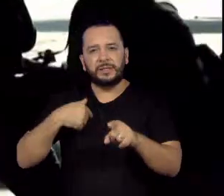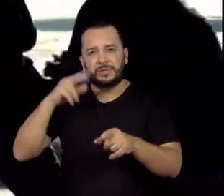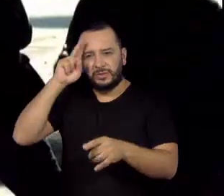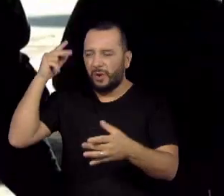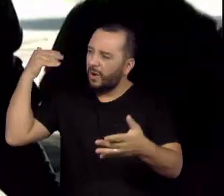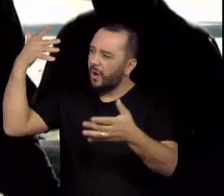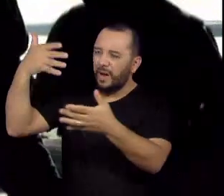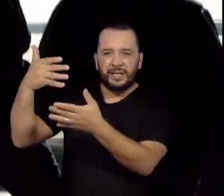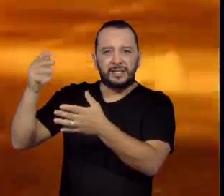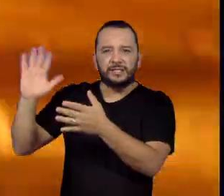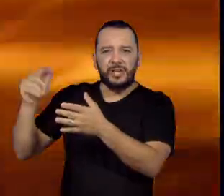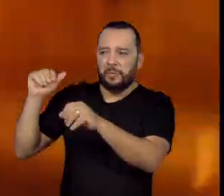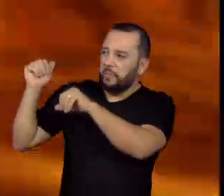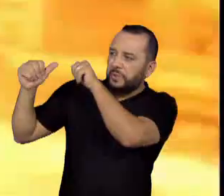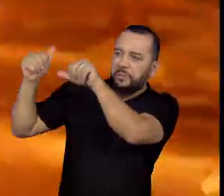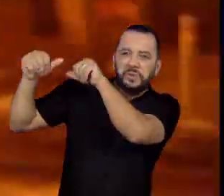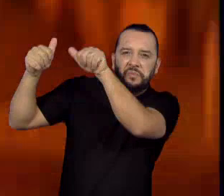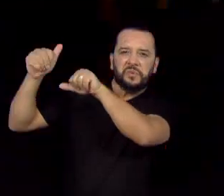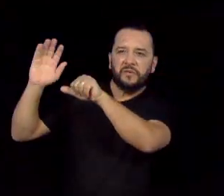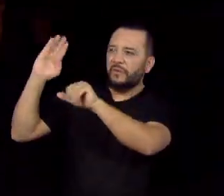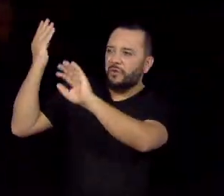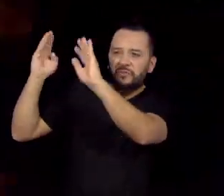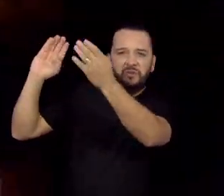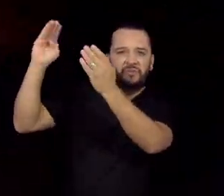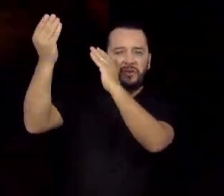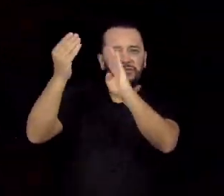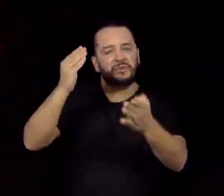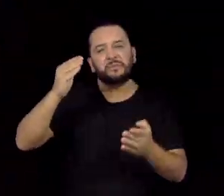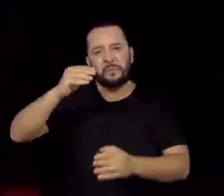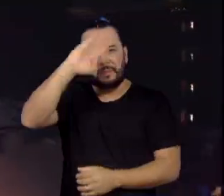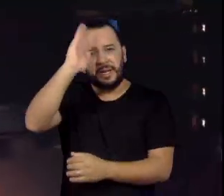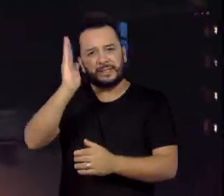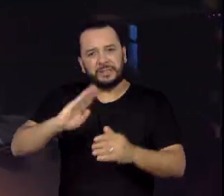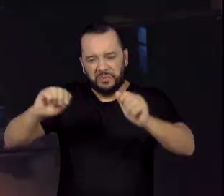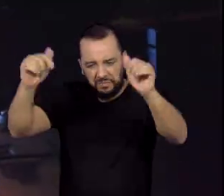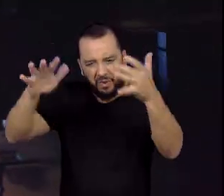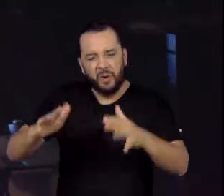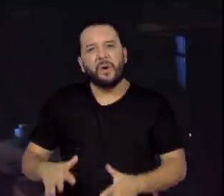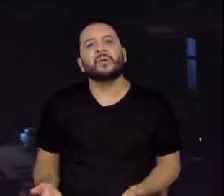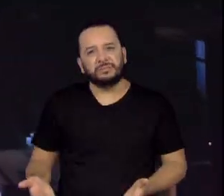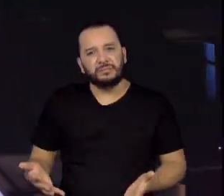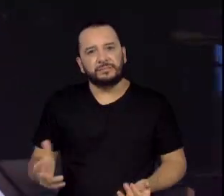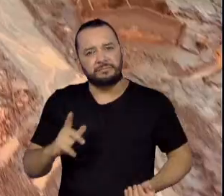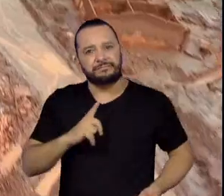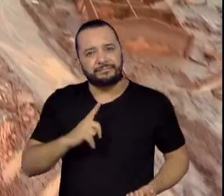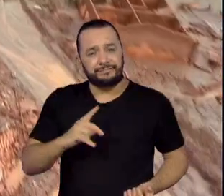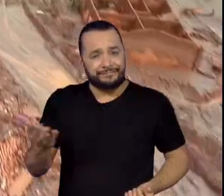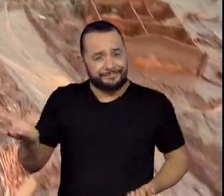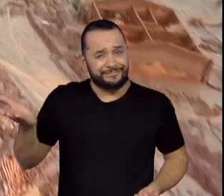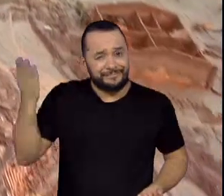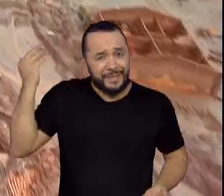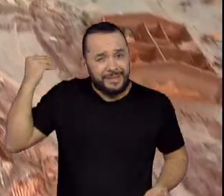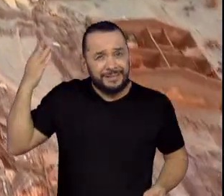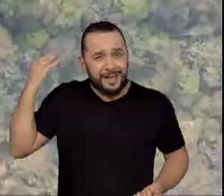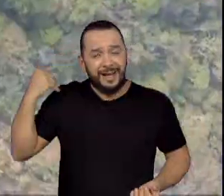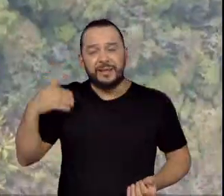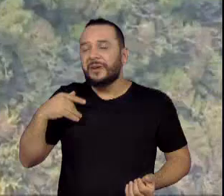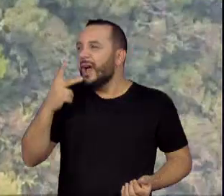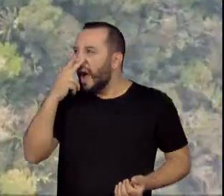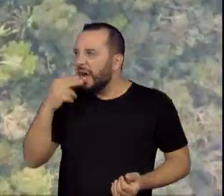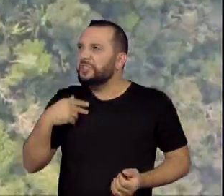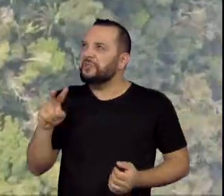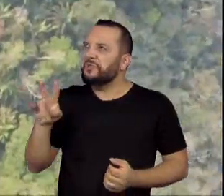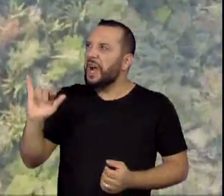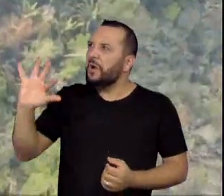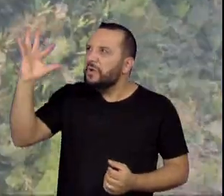Brasil caótico, distópico. Muito do que era simplesmente ficção ou uma fantasia trágica,